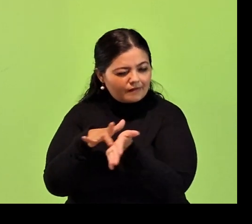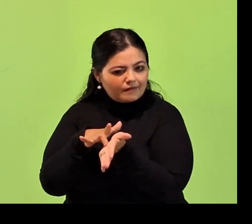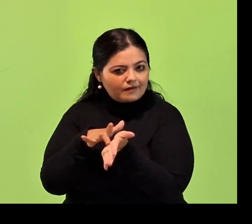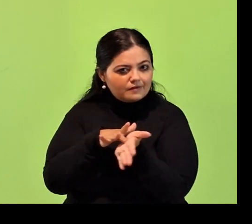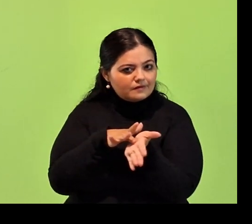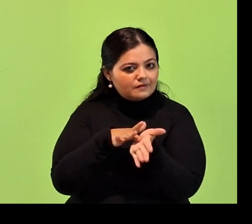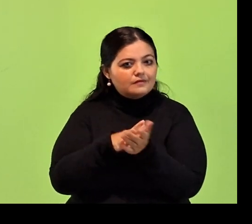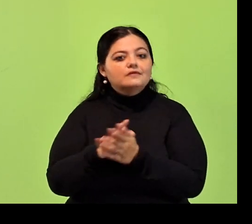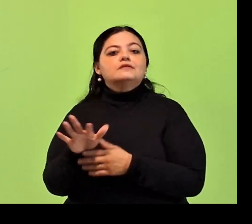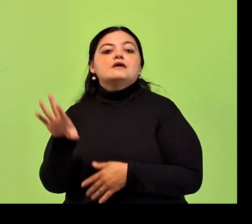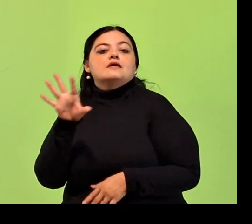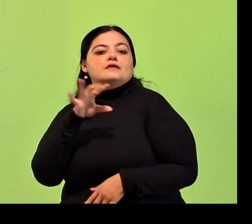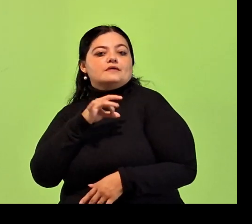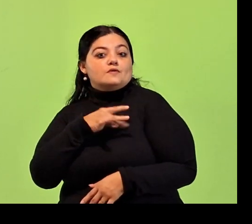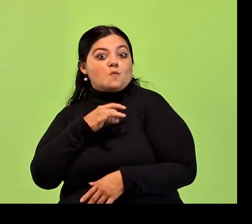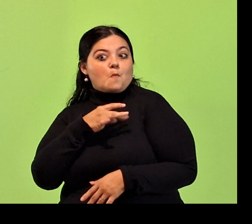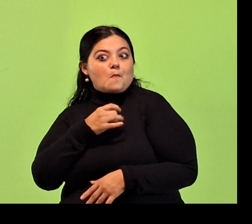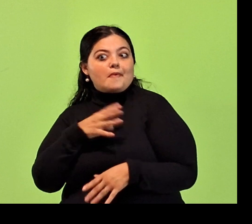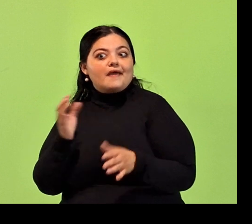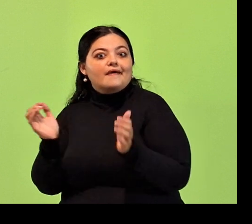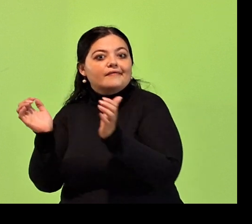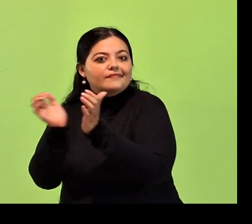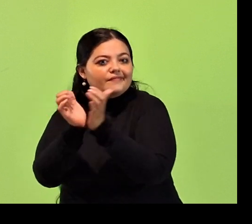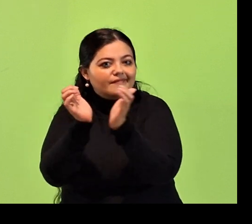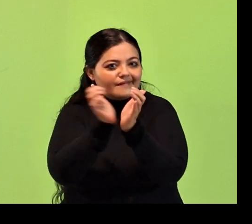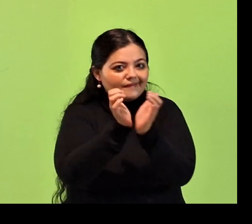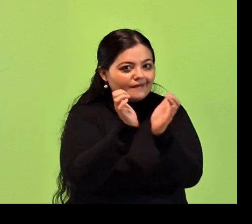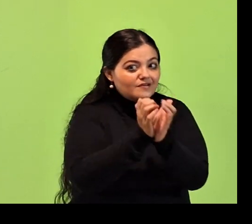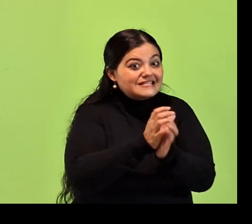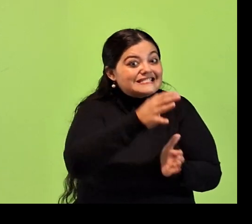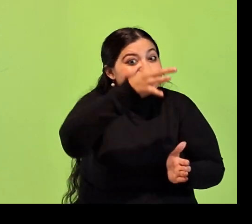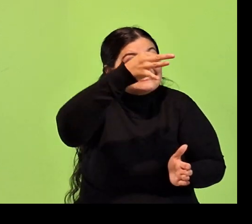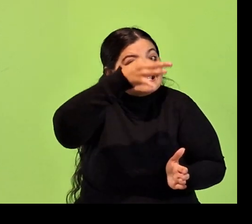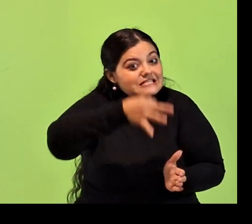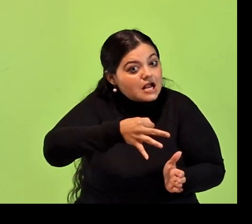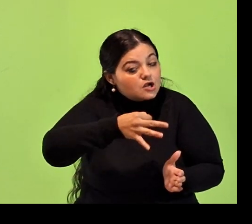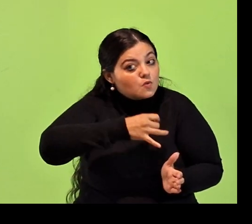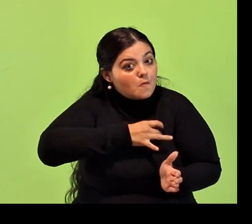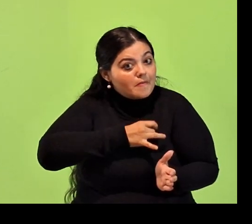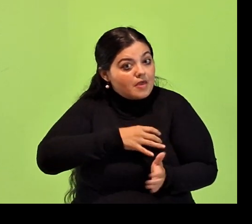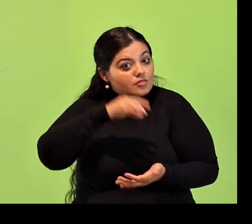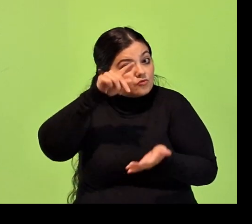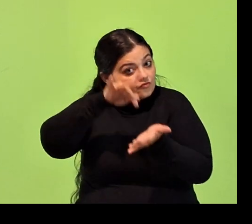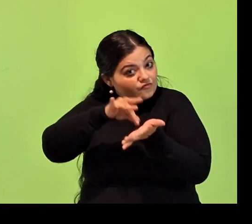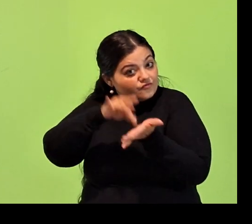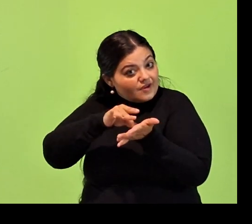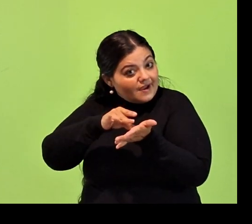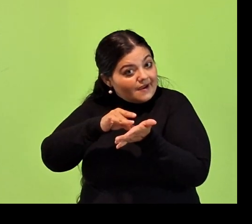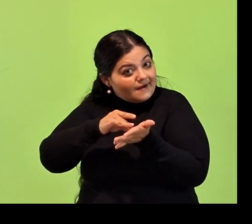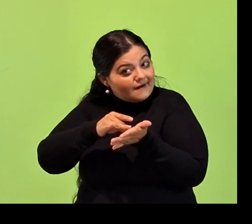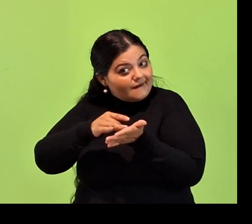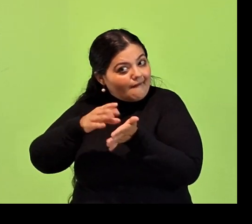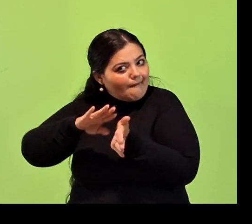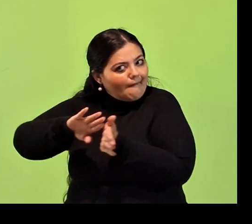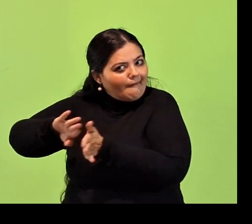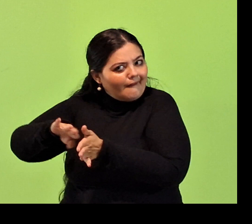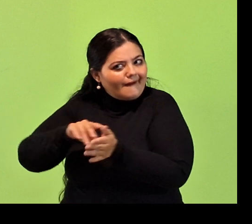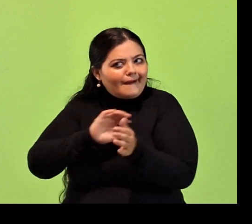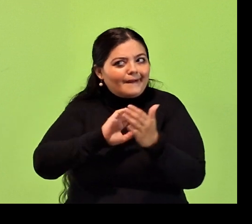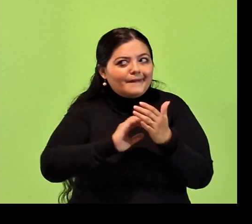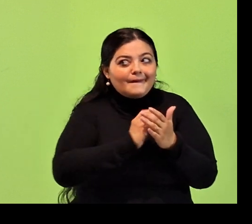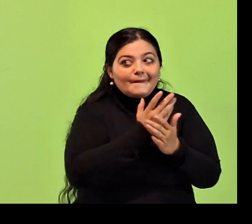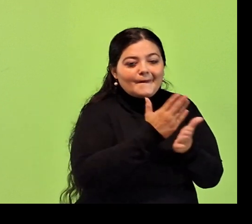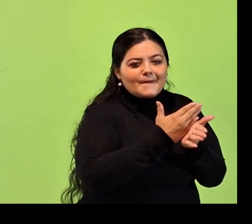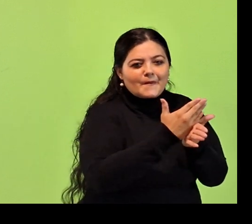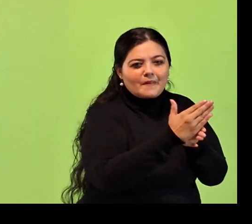coletivos apagam problemas sociais concretos e criam problemas sociais inventados. É